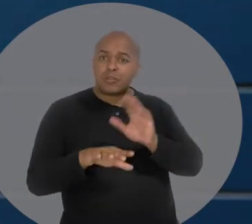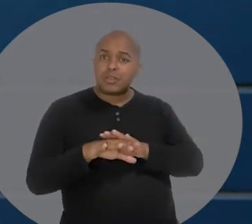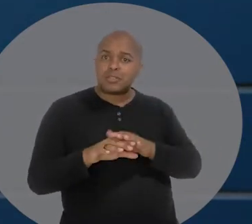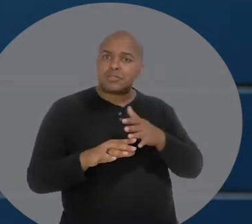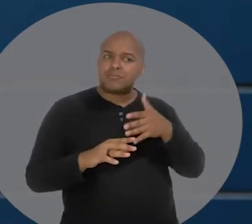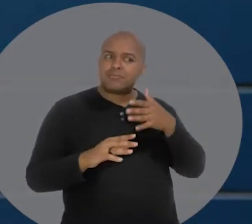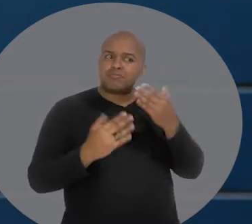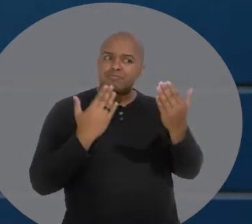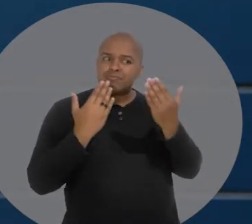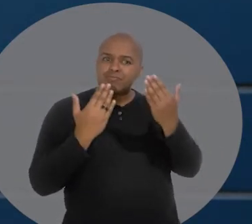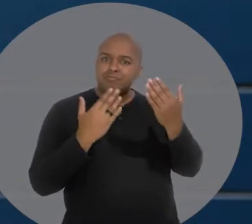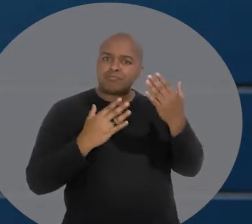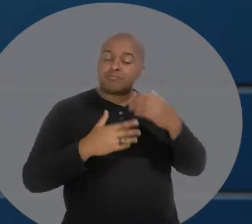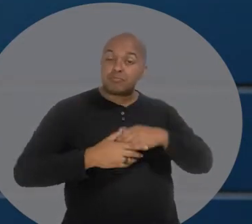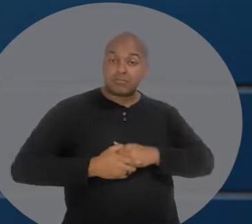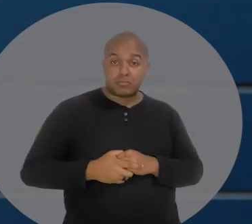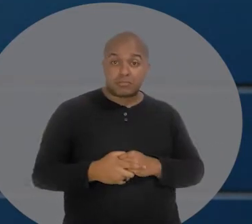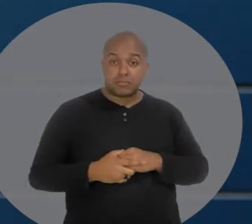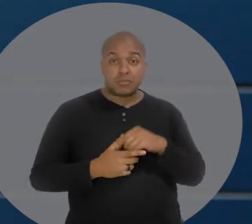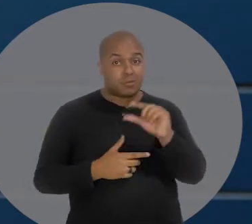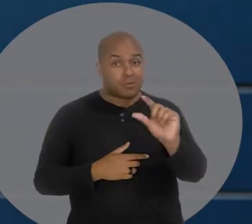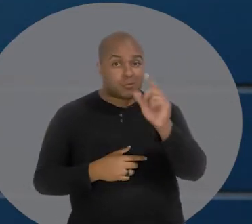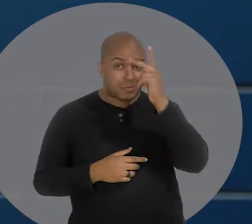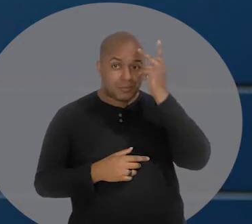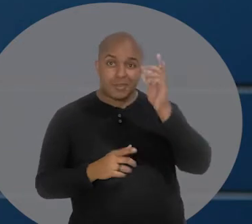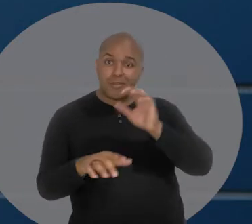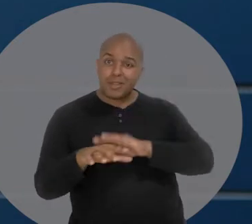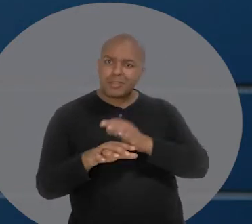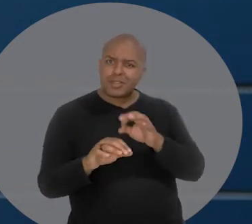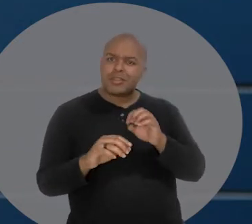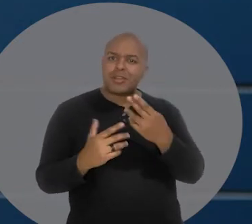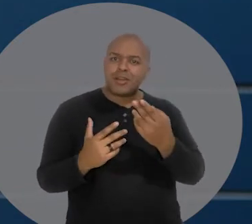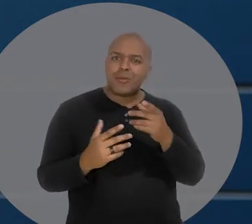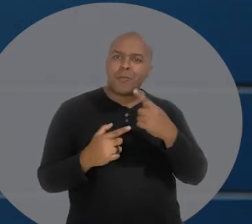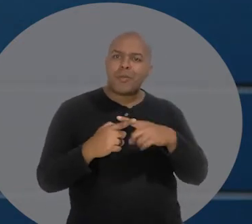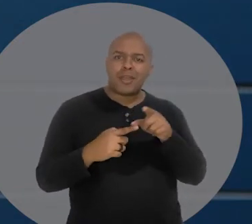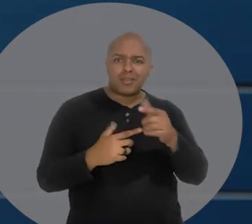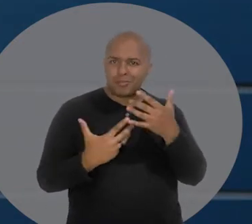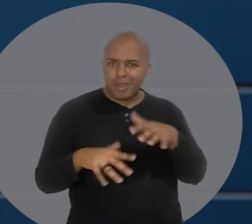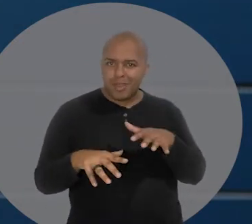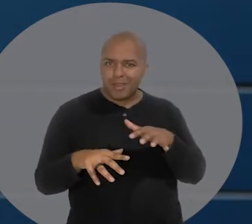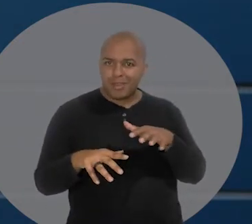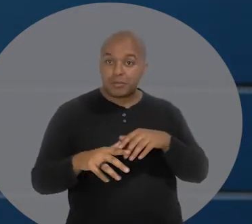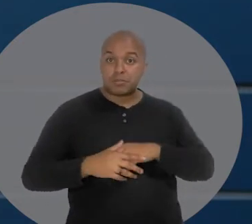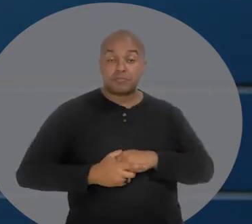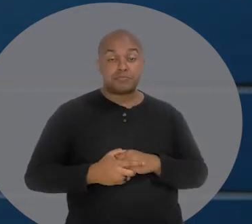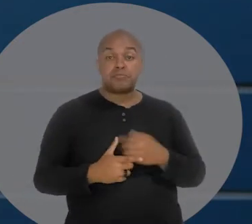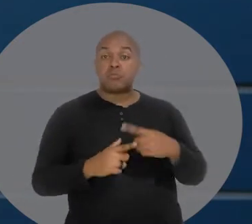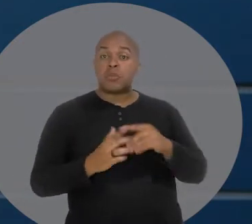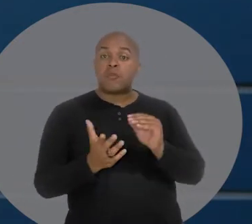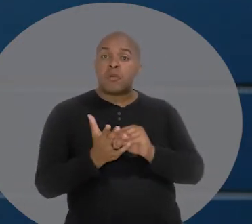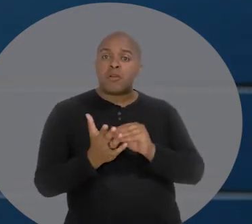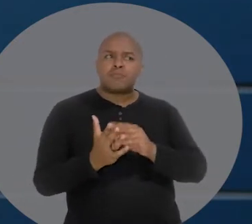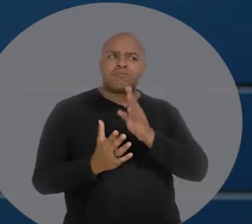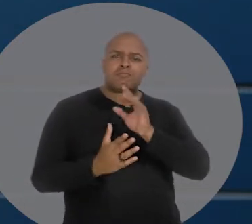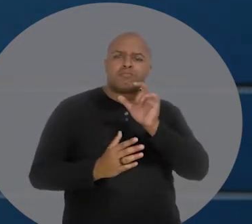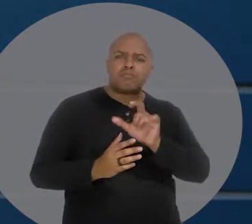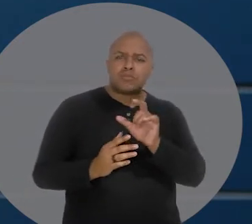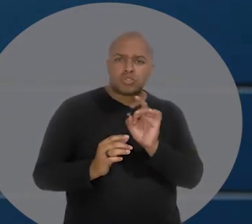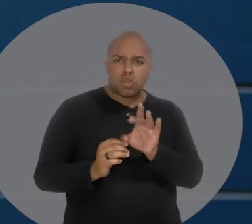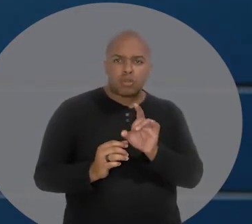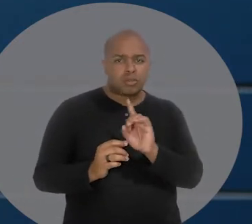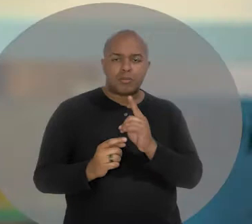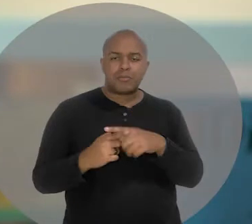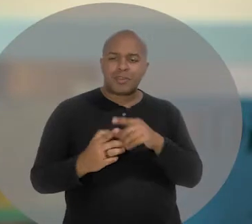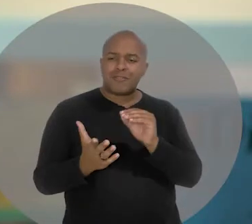por exemplo? São pouquíssimas, né? Ou seja, porque elas não querem, por falta de conhecimento apenas? Não, por falta